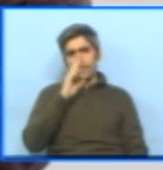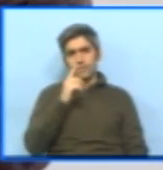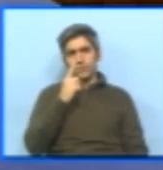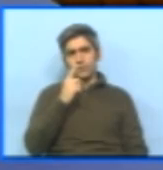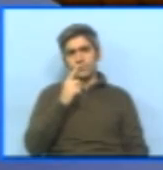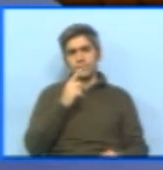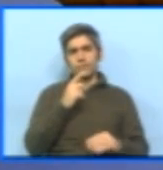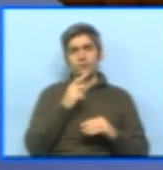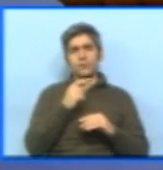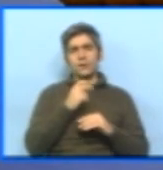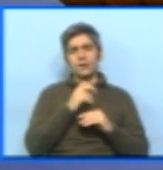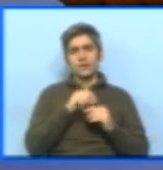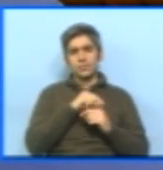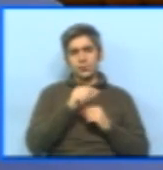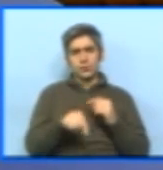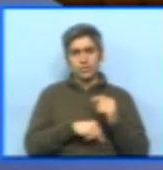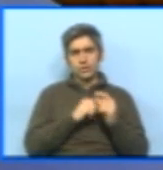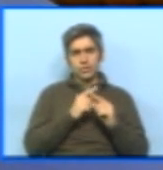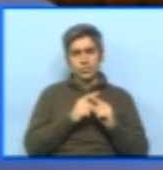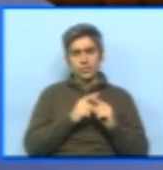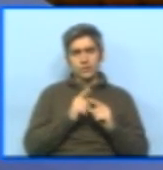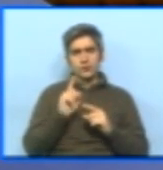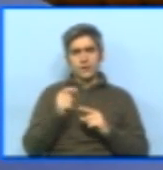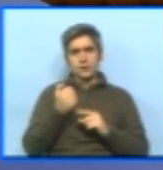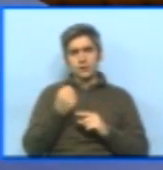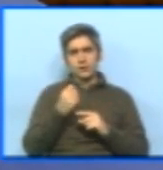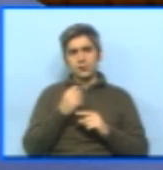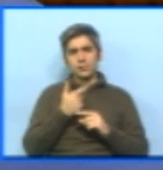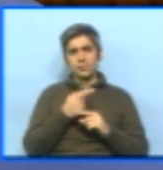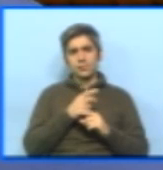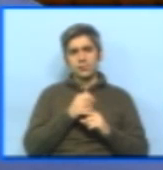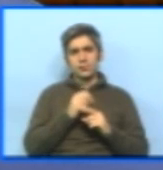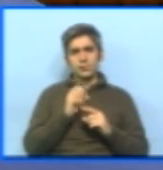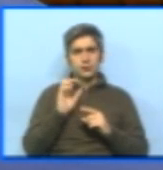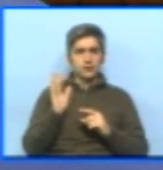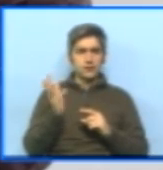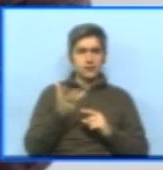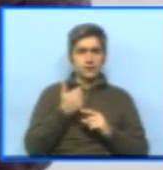terço e a pessoa sabe que vai ter que rezar os 50 terços.